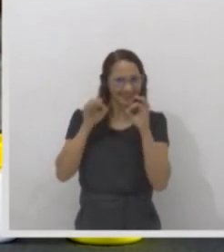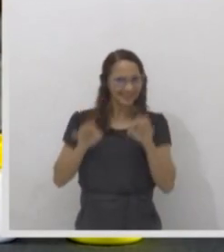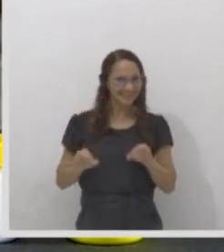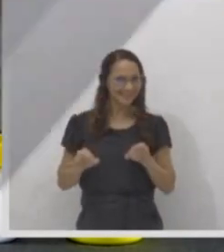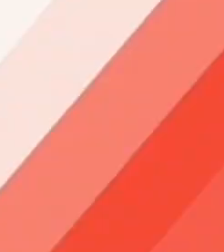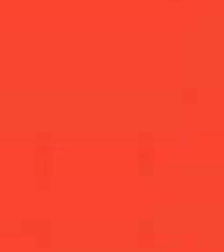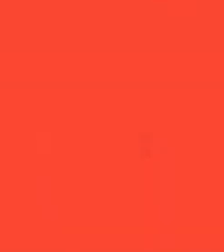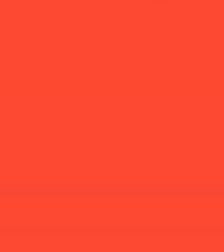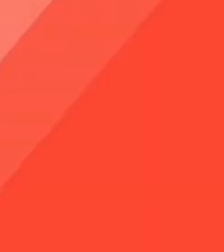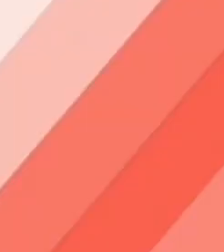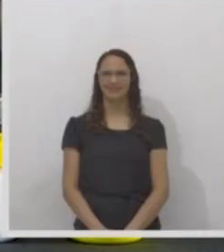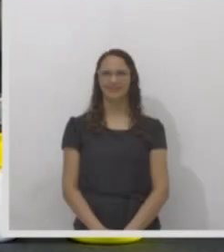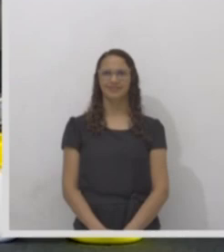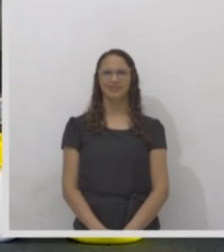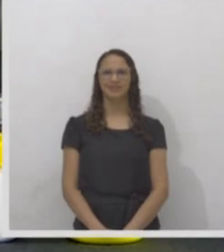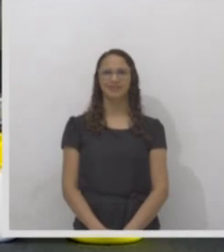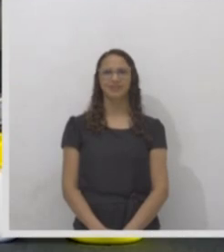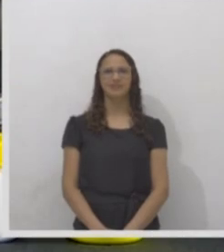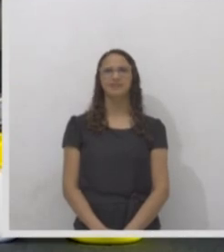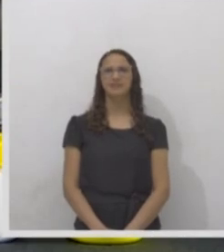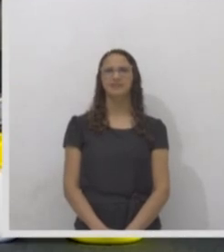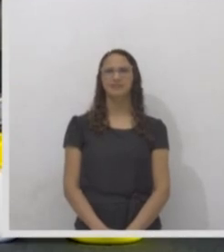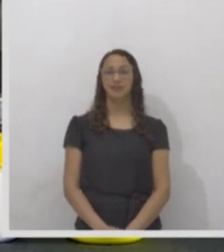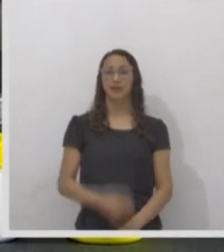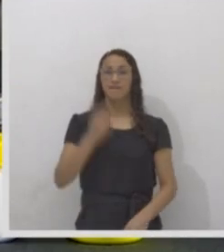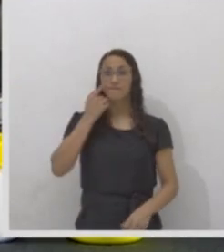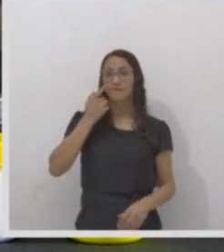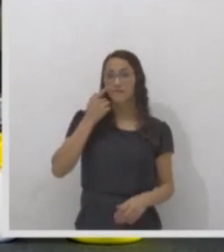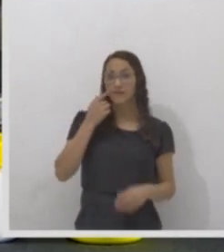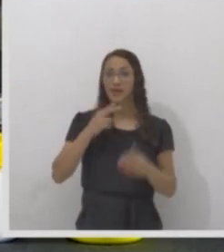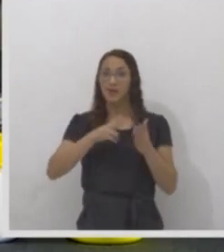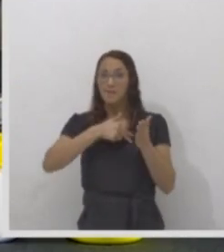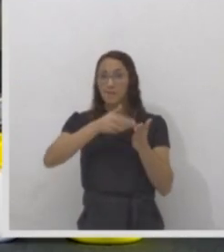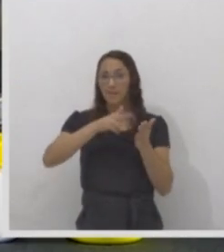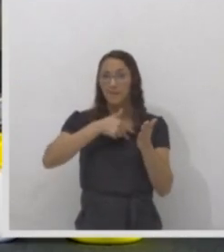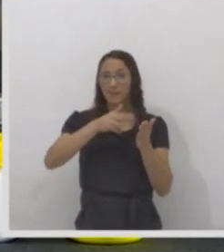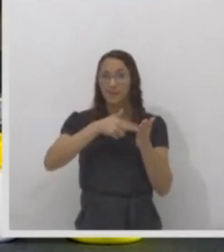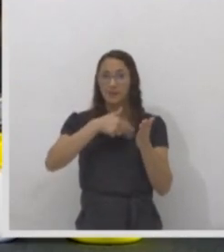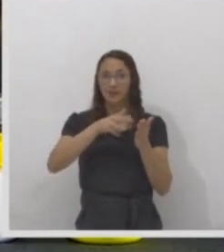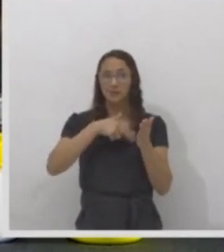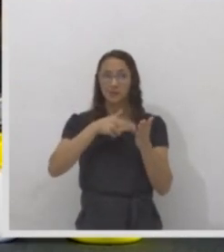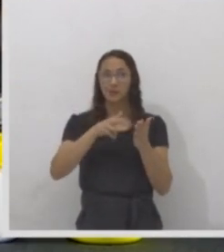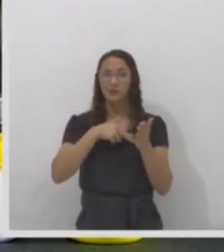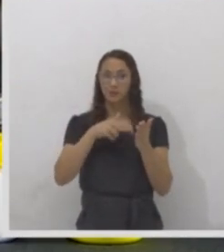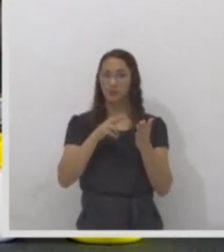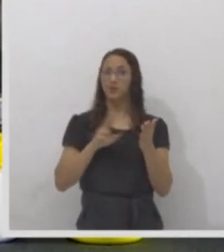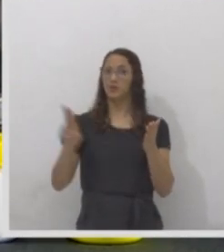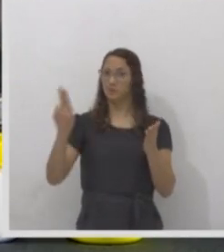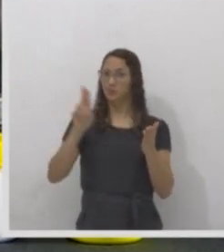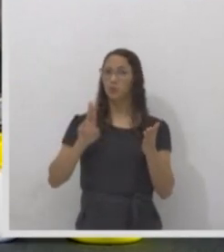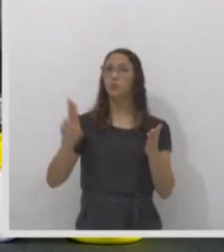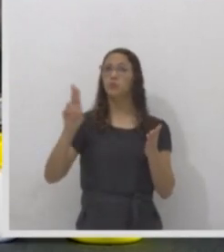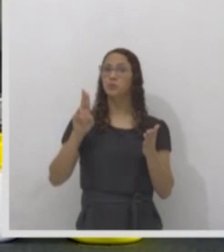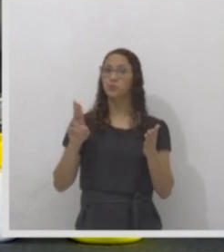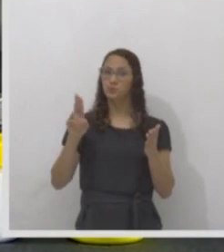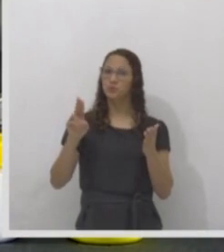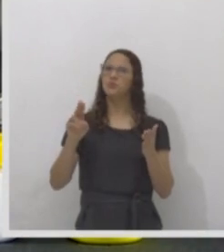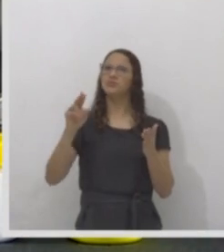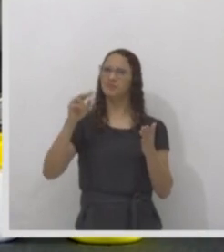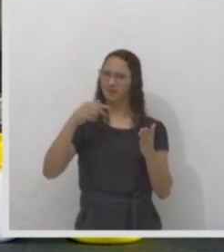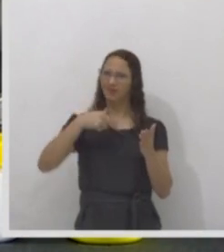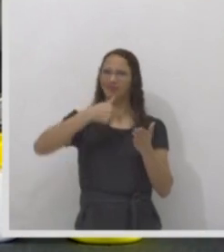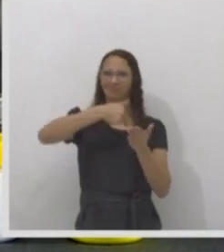e voe. Aqui a gente está fazendo o procedimento da pintura. Eu estou utilizando esse